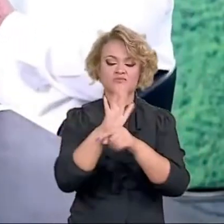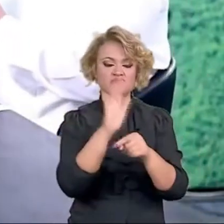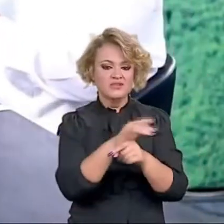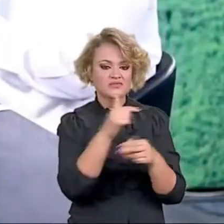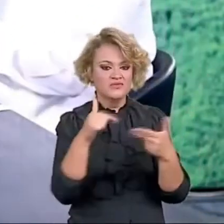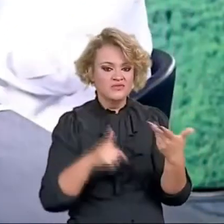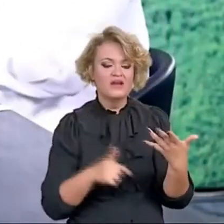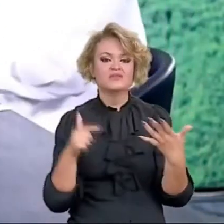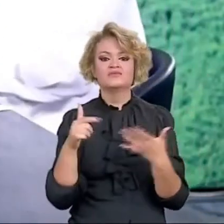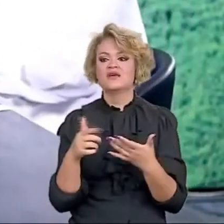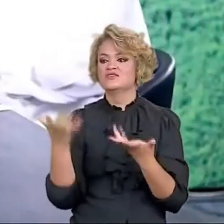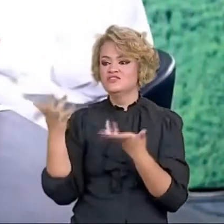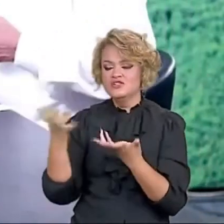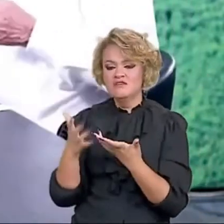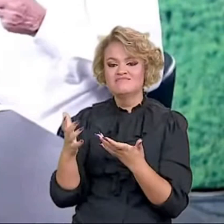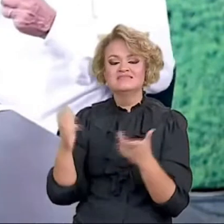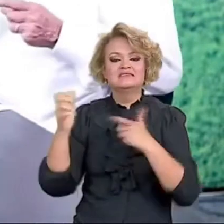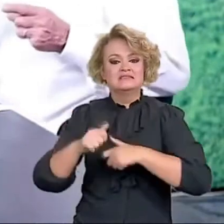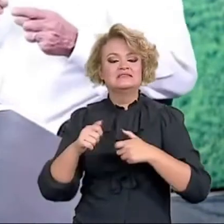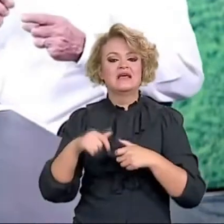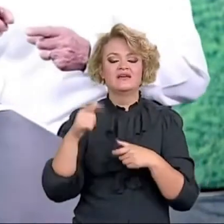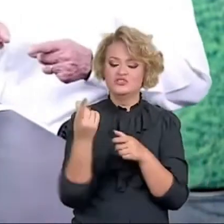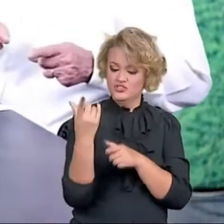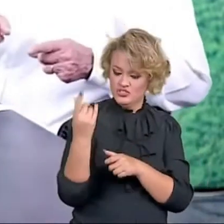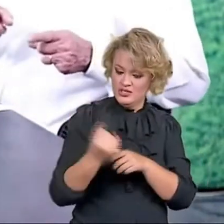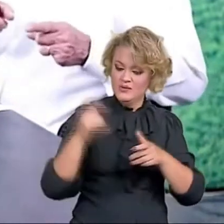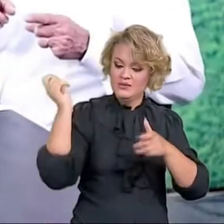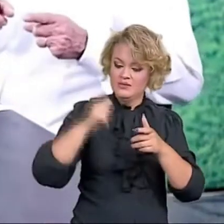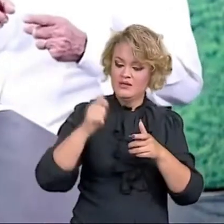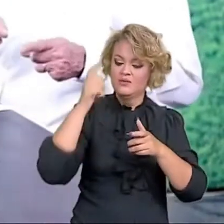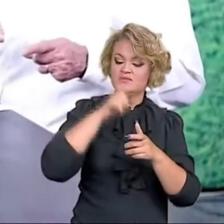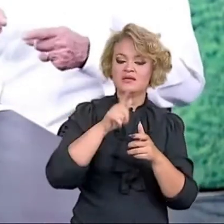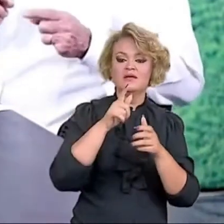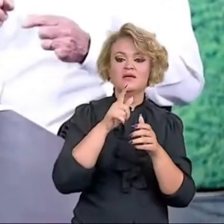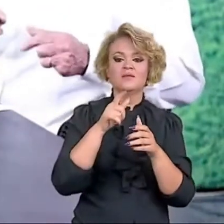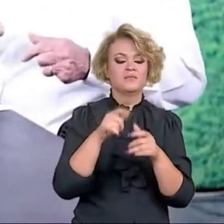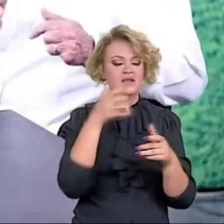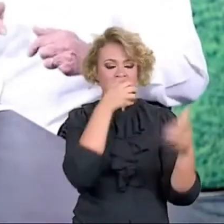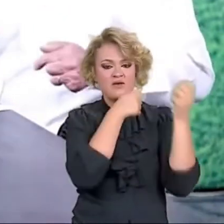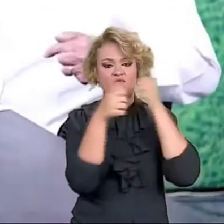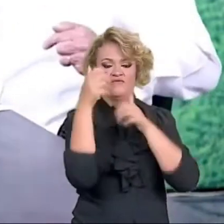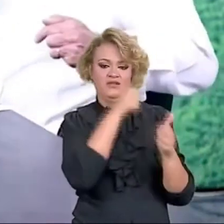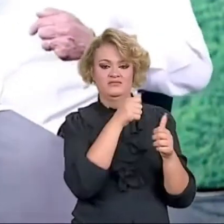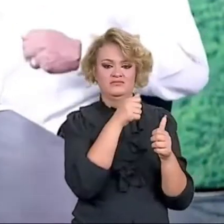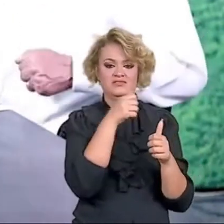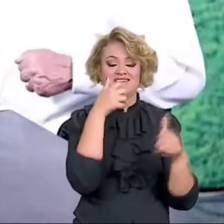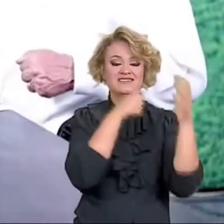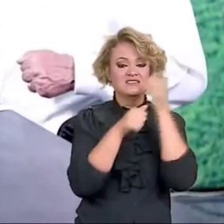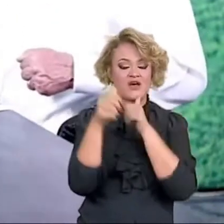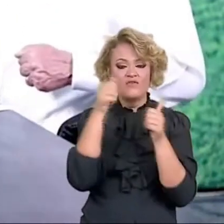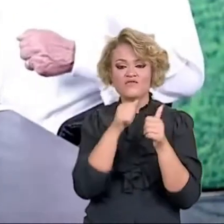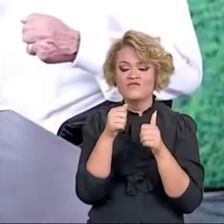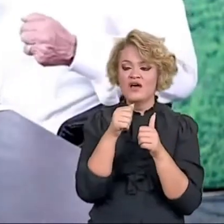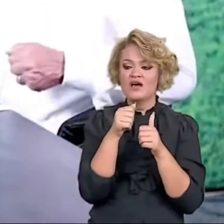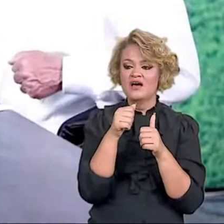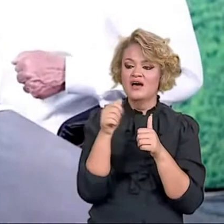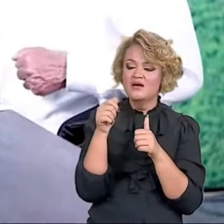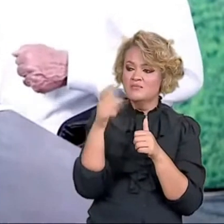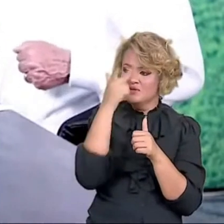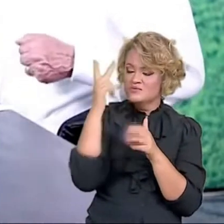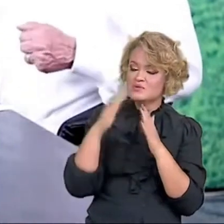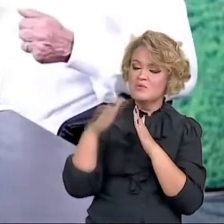queremos é poder ter os recursos necessários para salvar uma espécie que está morando ali na Amazônia, que